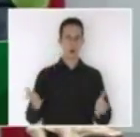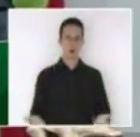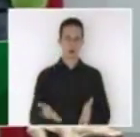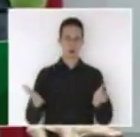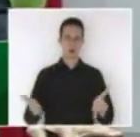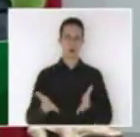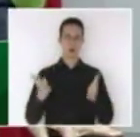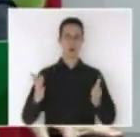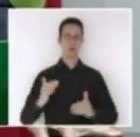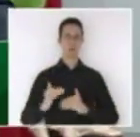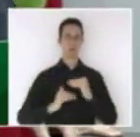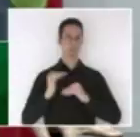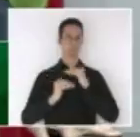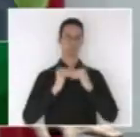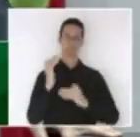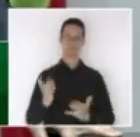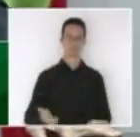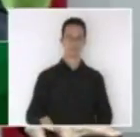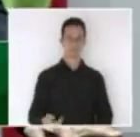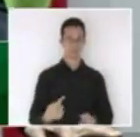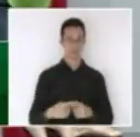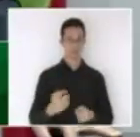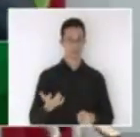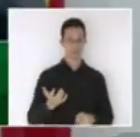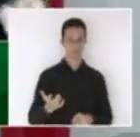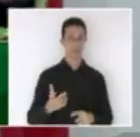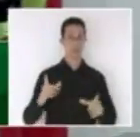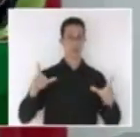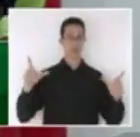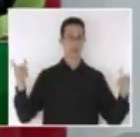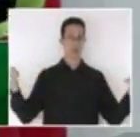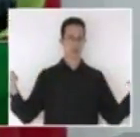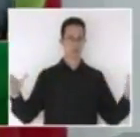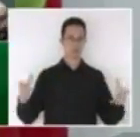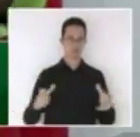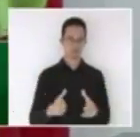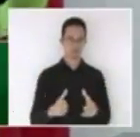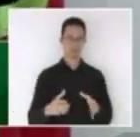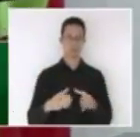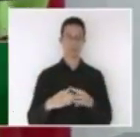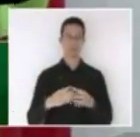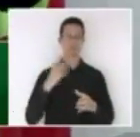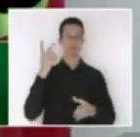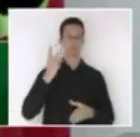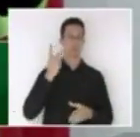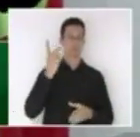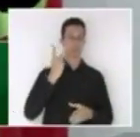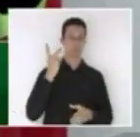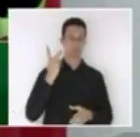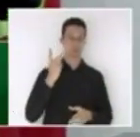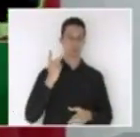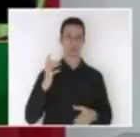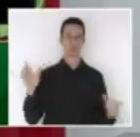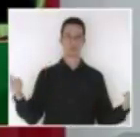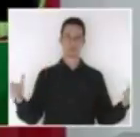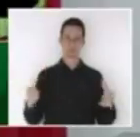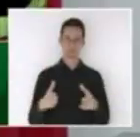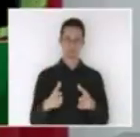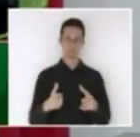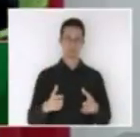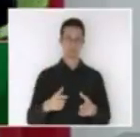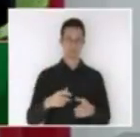queremos reduzir o número de partidos e, com isso, fazer com que os partidos que existem